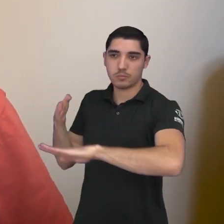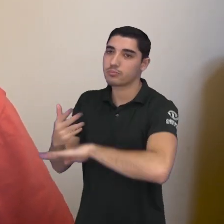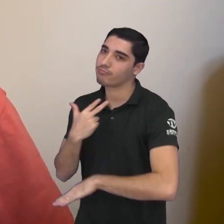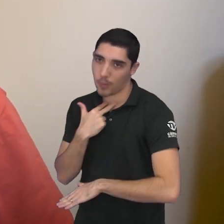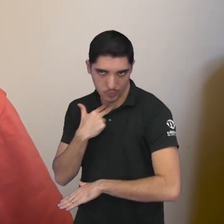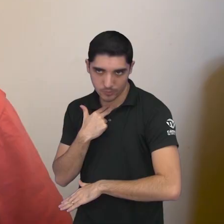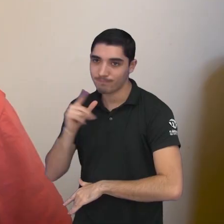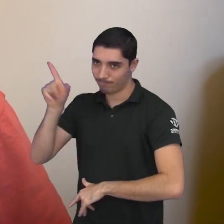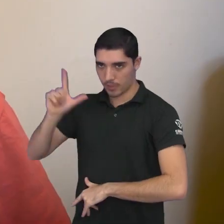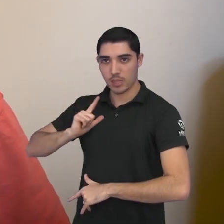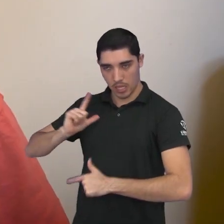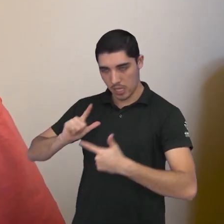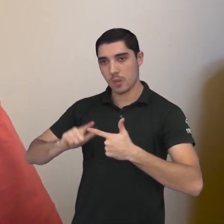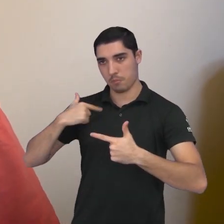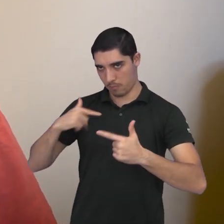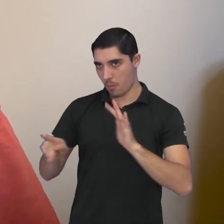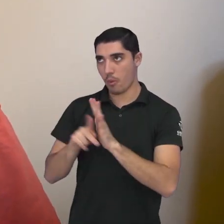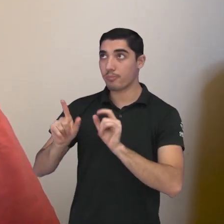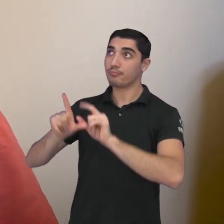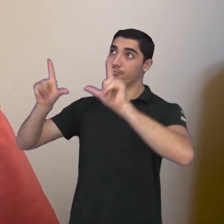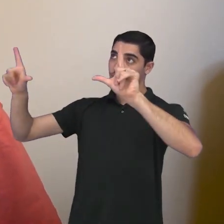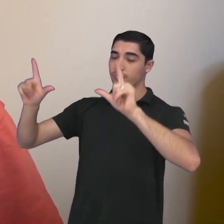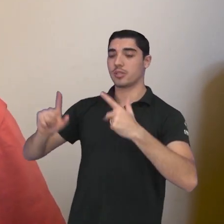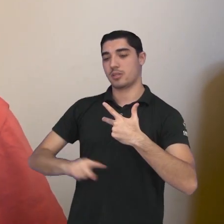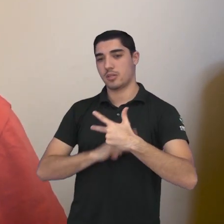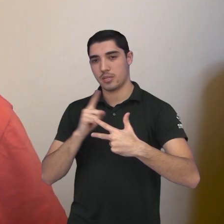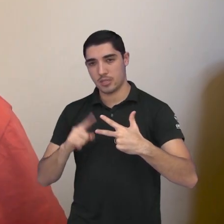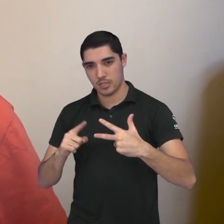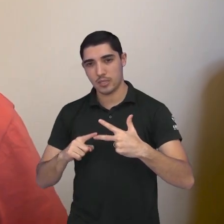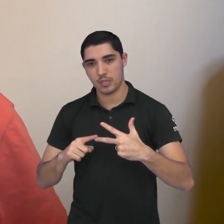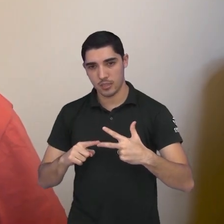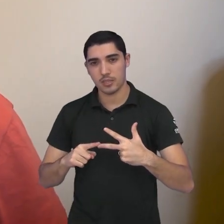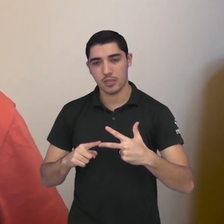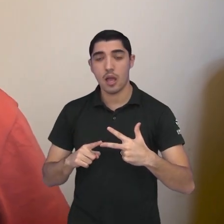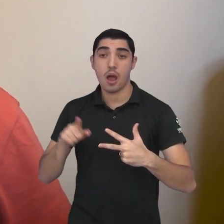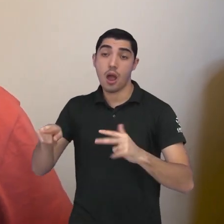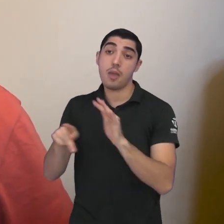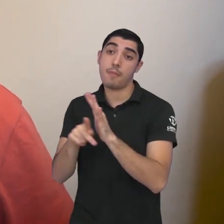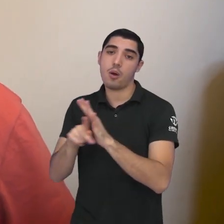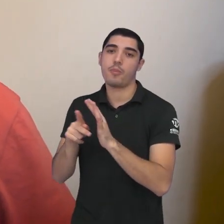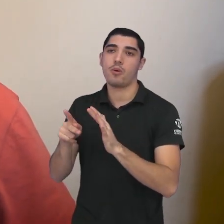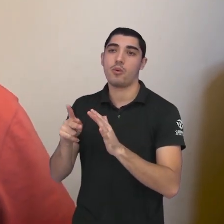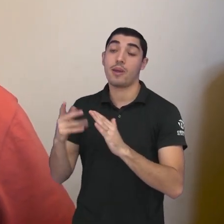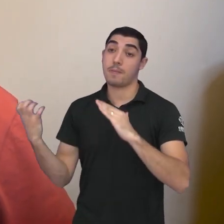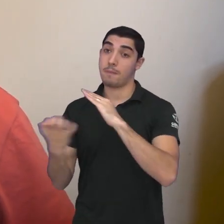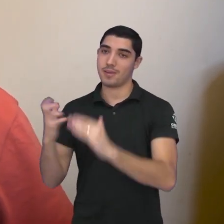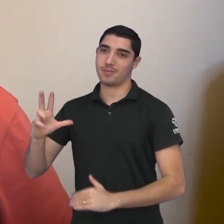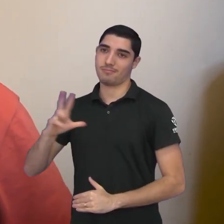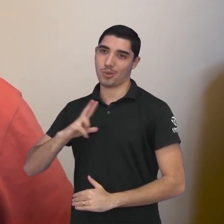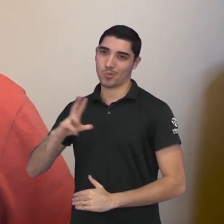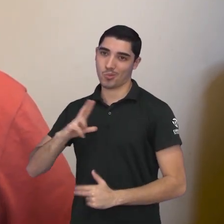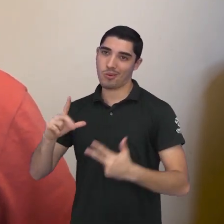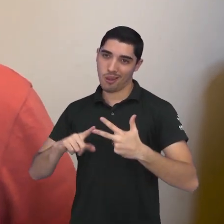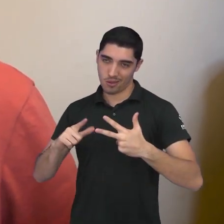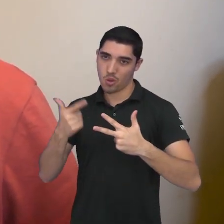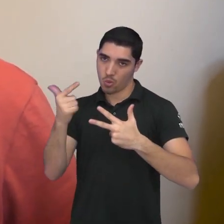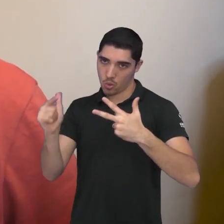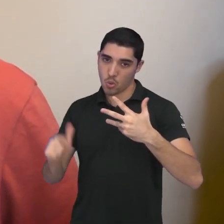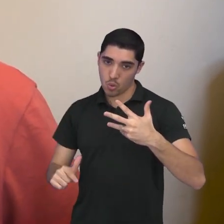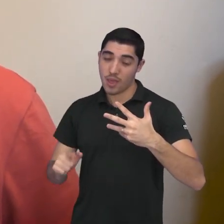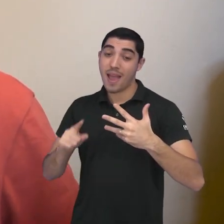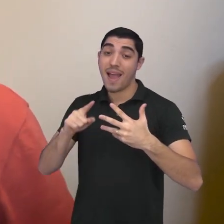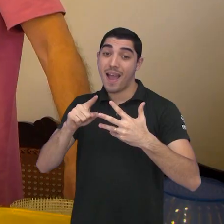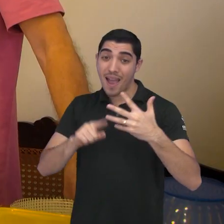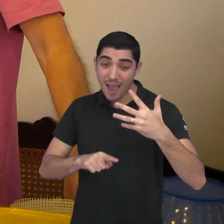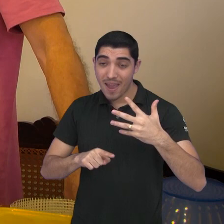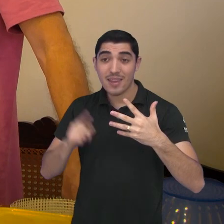em várias, aí já são entidades públicas, privadas, aliás, desculpa, e aí já o povo não